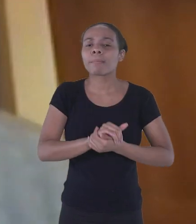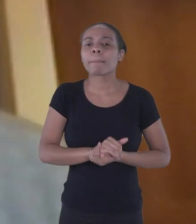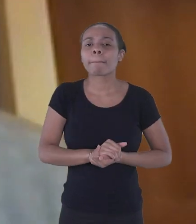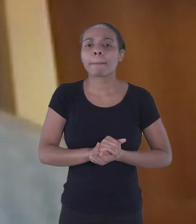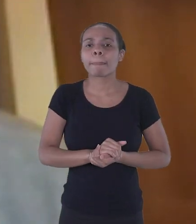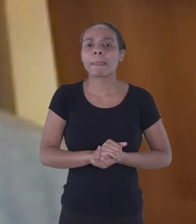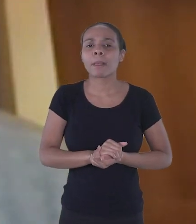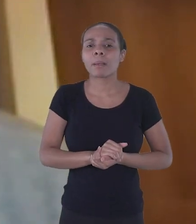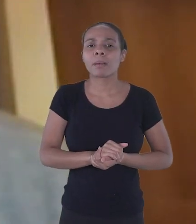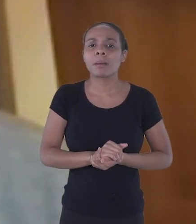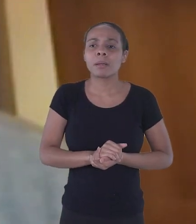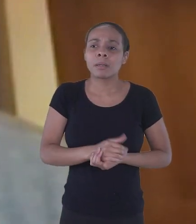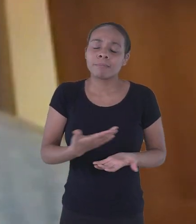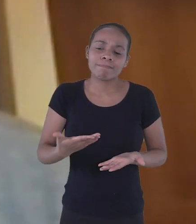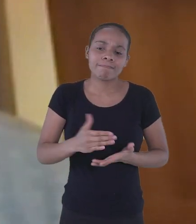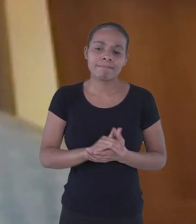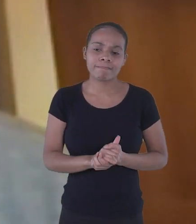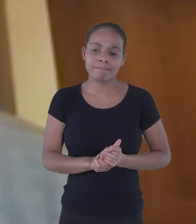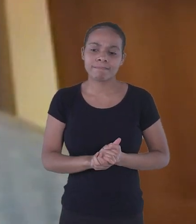um pouco